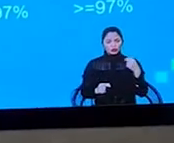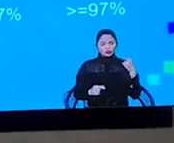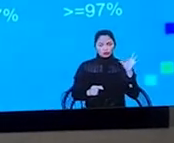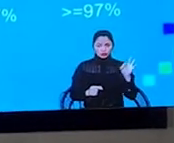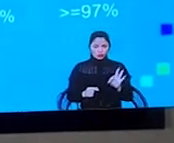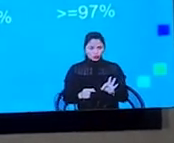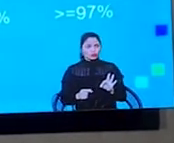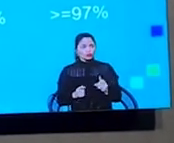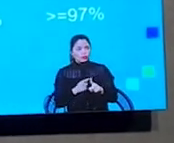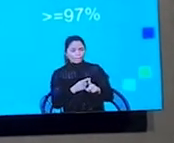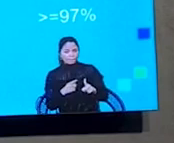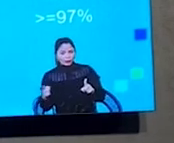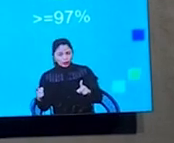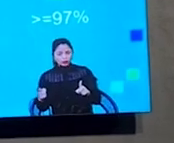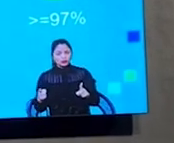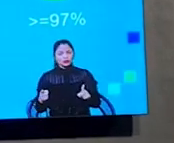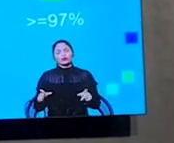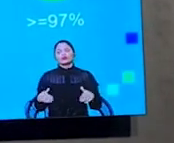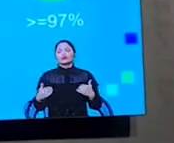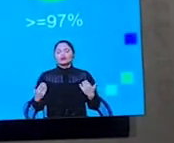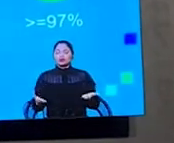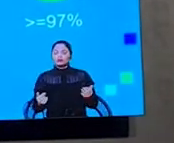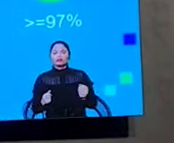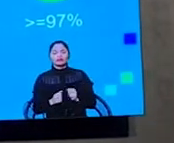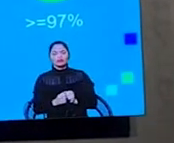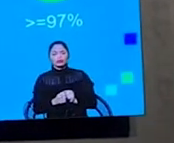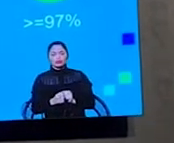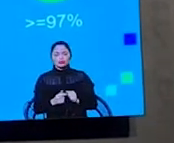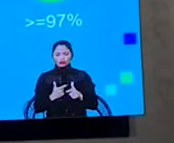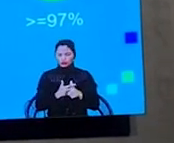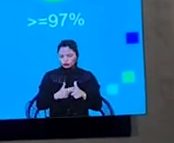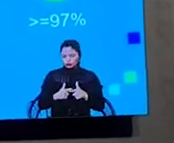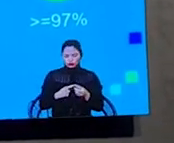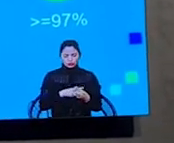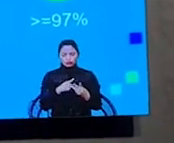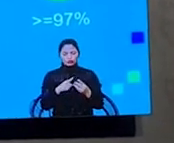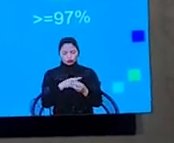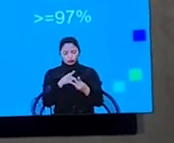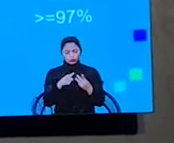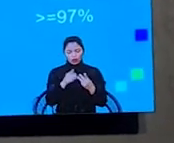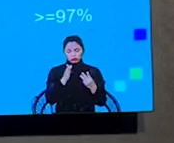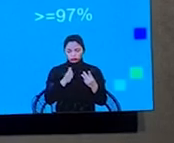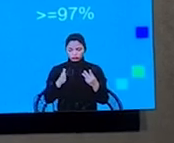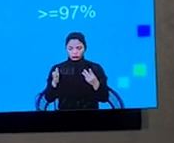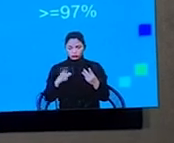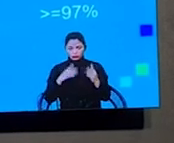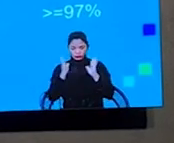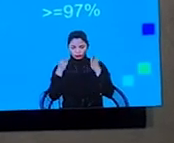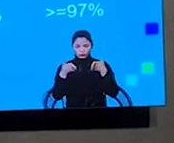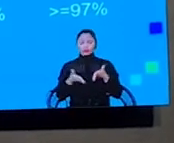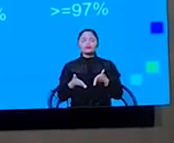82% de despacho no prazo. E aí, automaticamente, né, eu estou dividindo aqui os outros 3 níveis, vou focar na outra